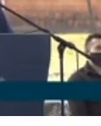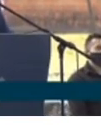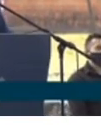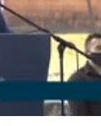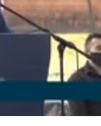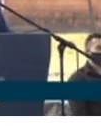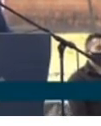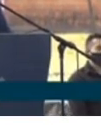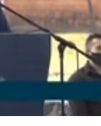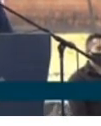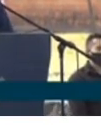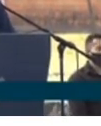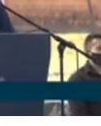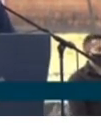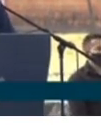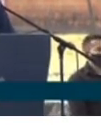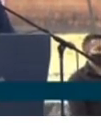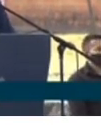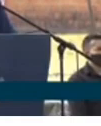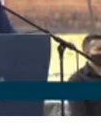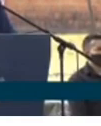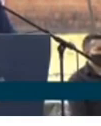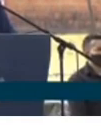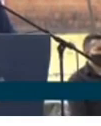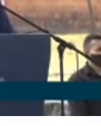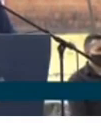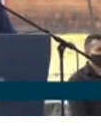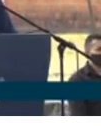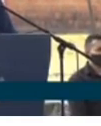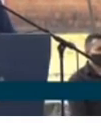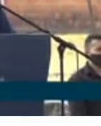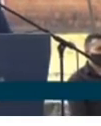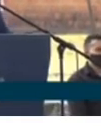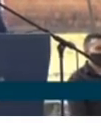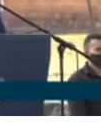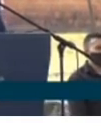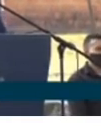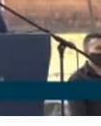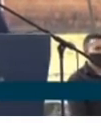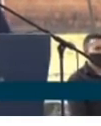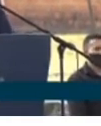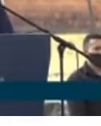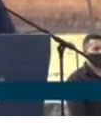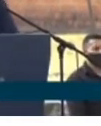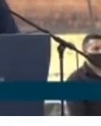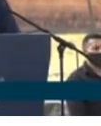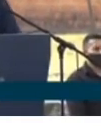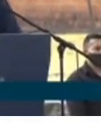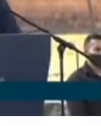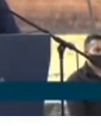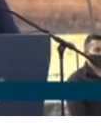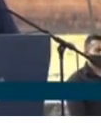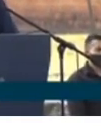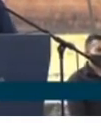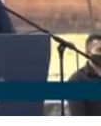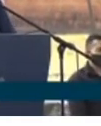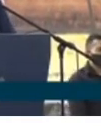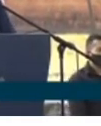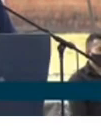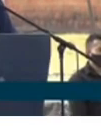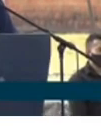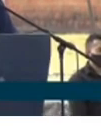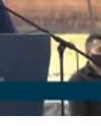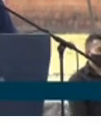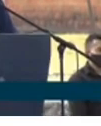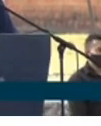mais uma pessoa, mas por vezes colocam crianças dentro da aeronave para que esse trabalho não seja levado